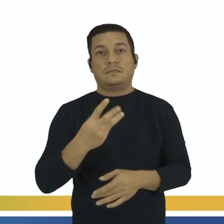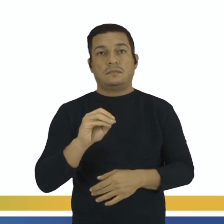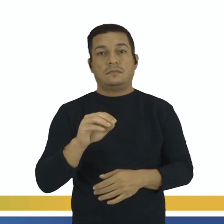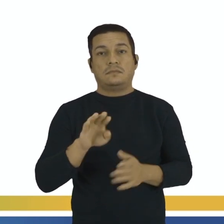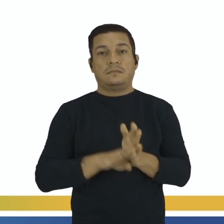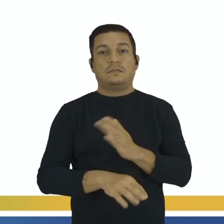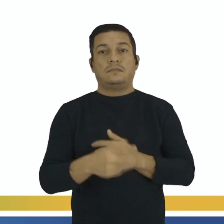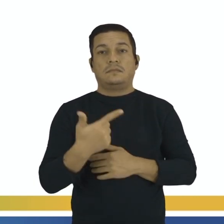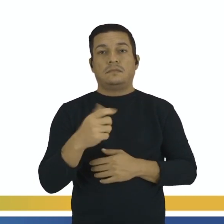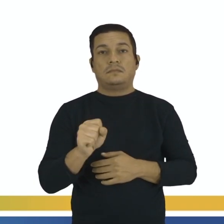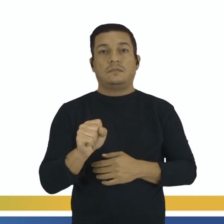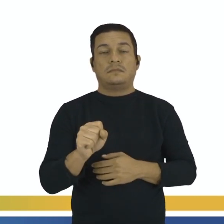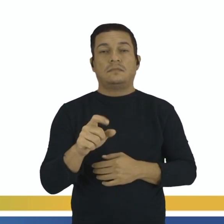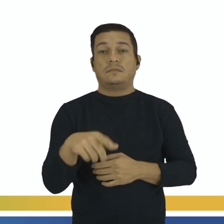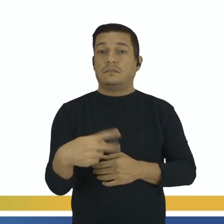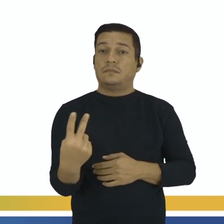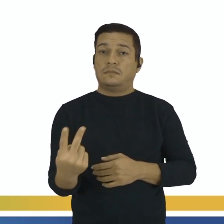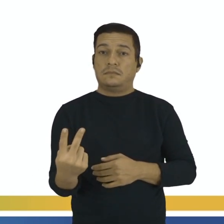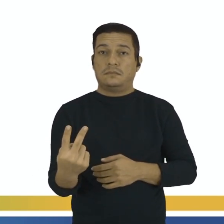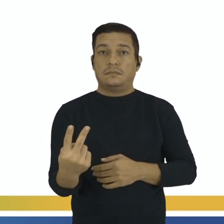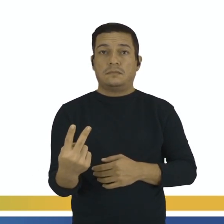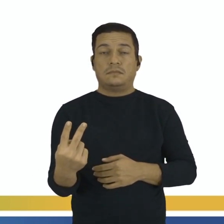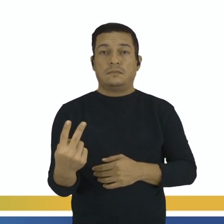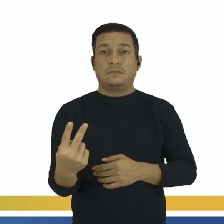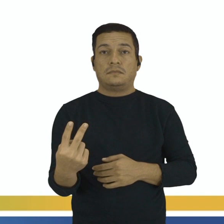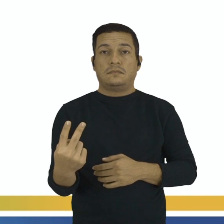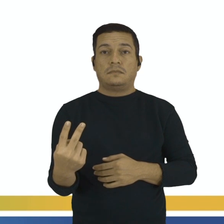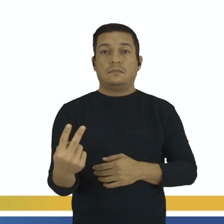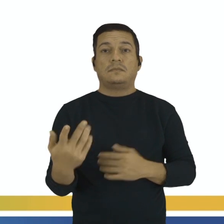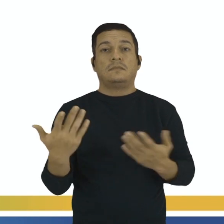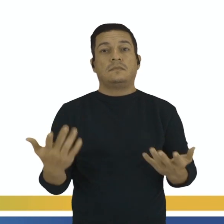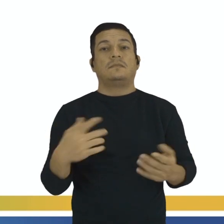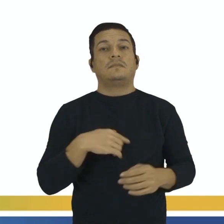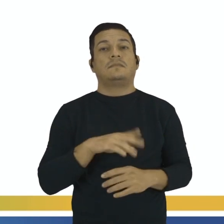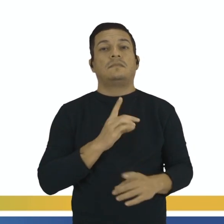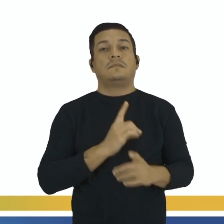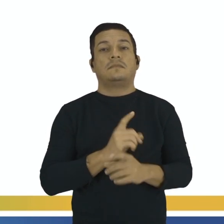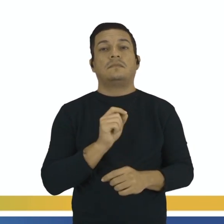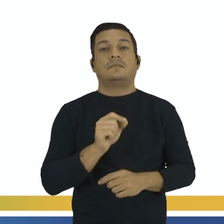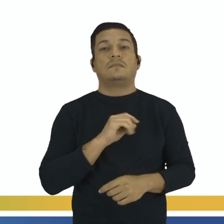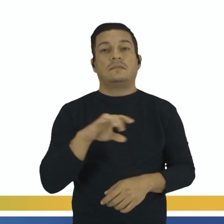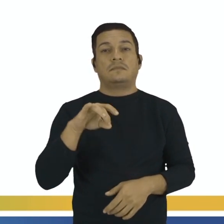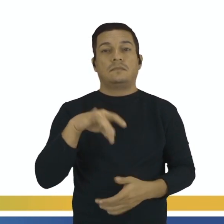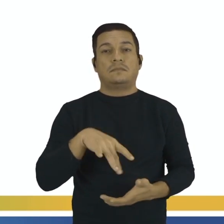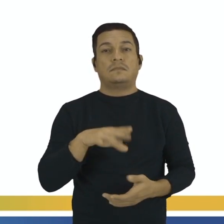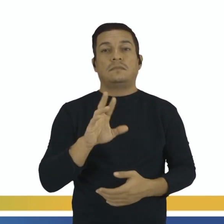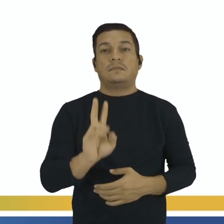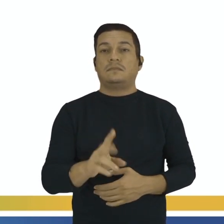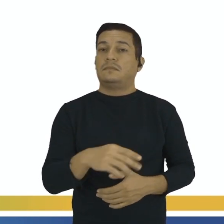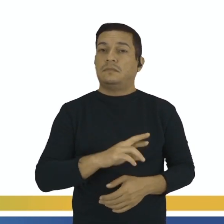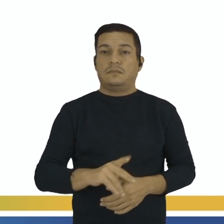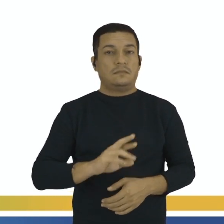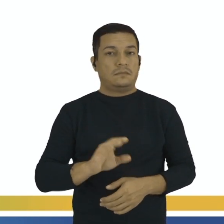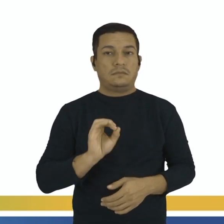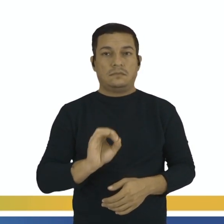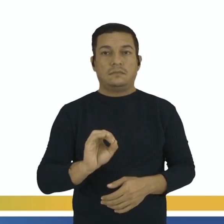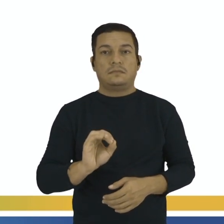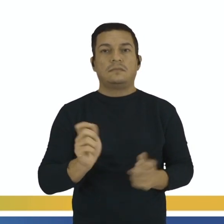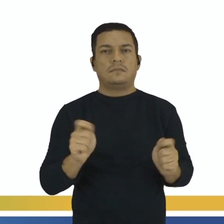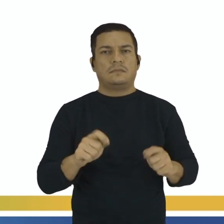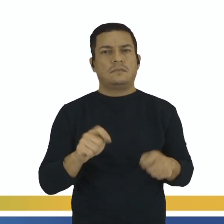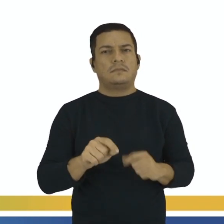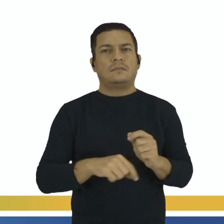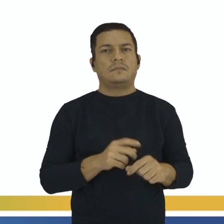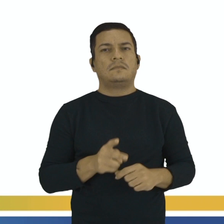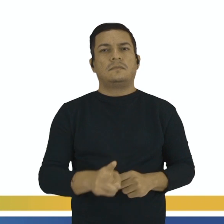menos 28 vai ser igual a 2. Ah, então nós temos um resto aí que ainda não é zero, né? Será que dá para a